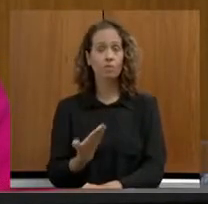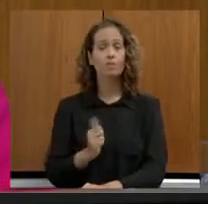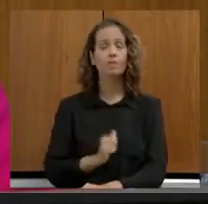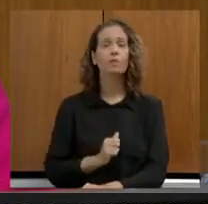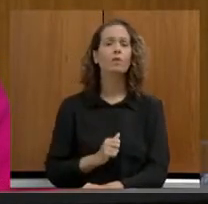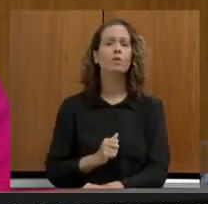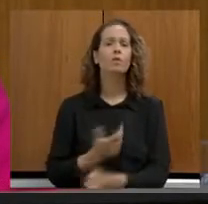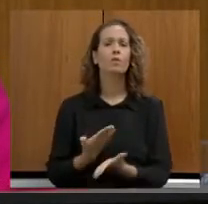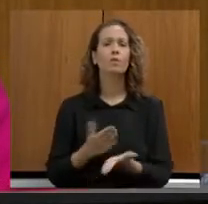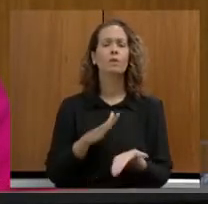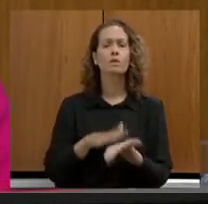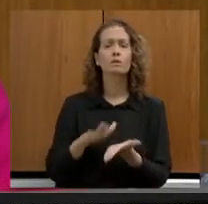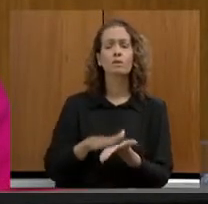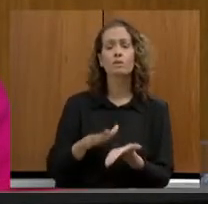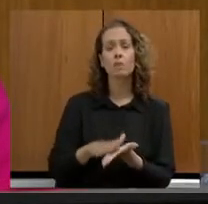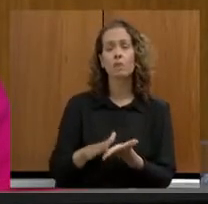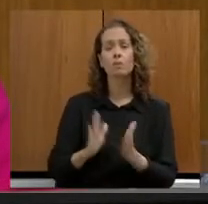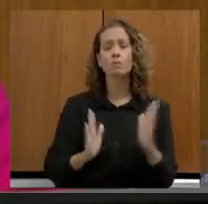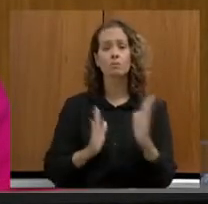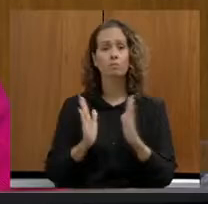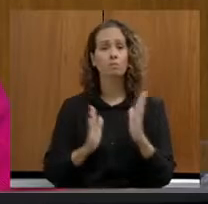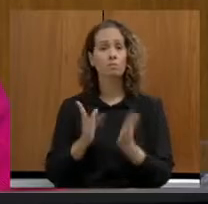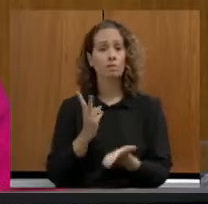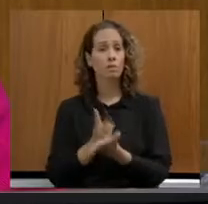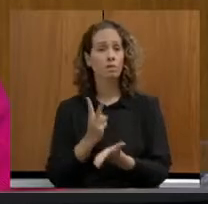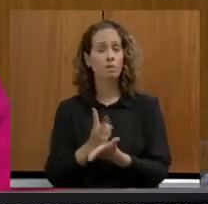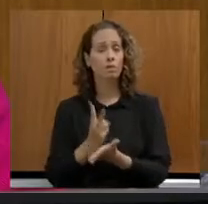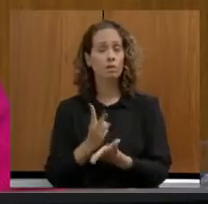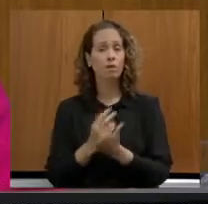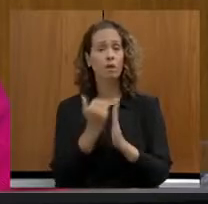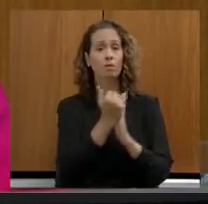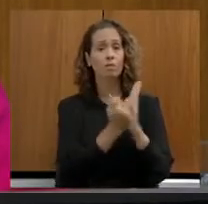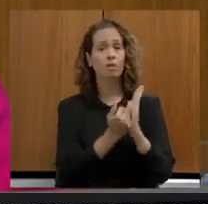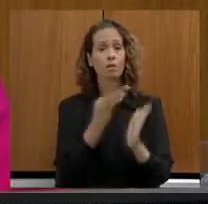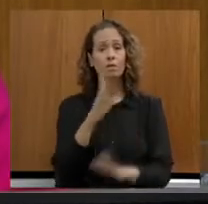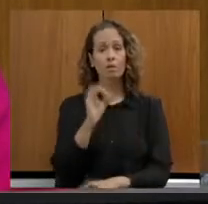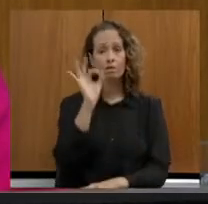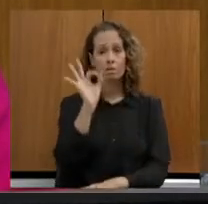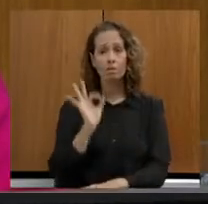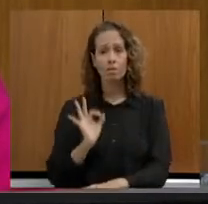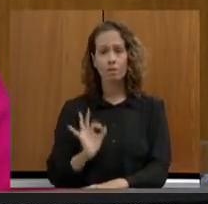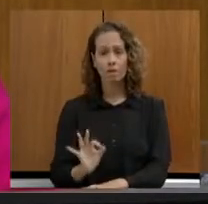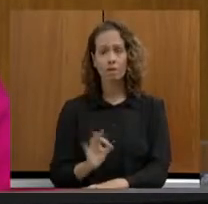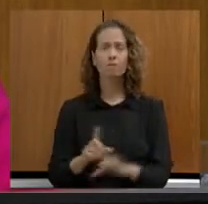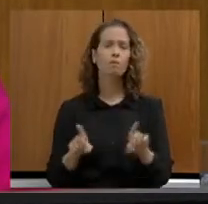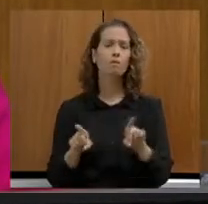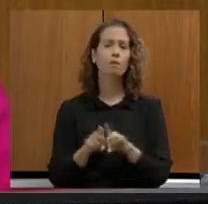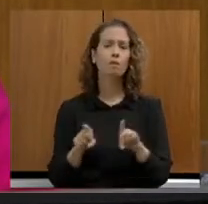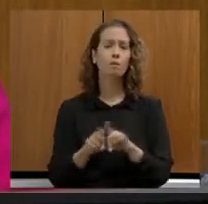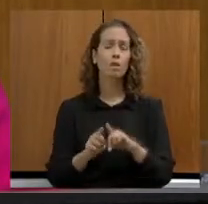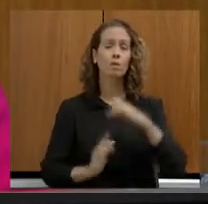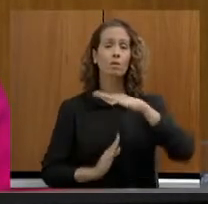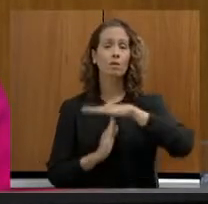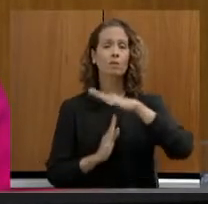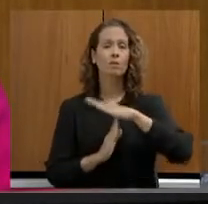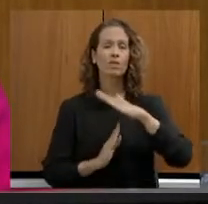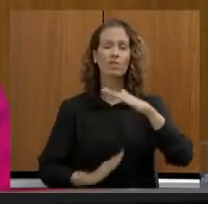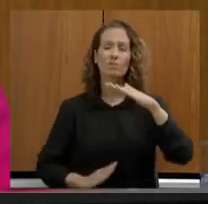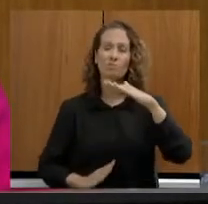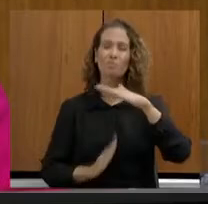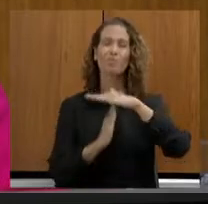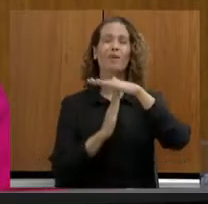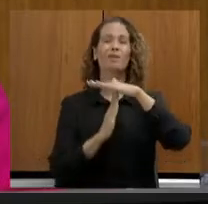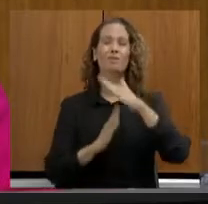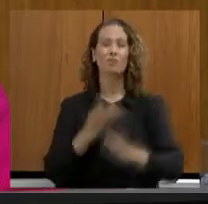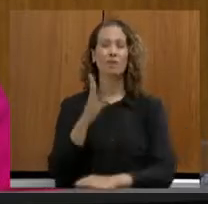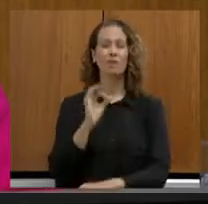relação à despesa com pessoal do mesmo período cujo índice cai para 40 porcento bem atende o limite máximo de quarenta por cento